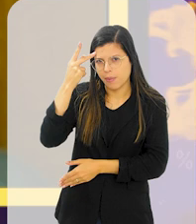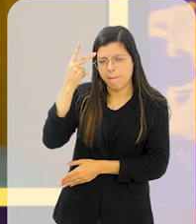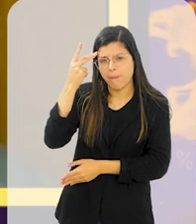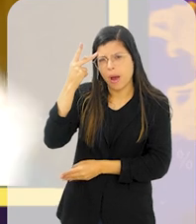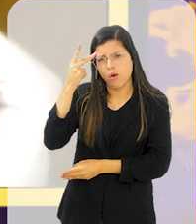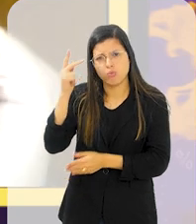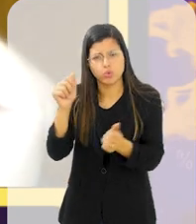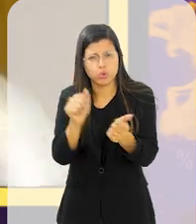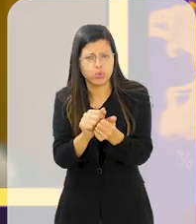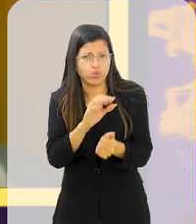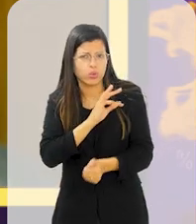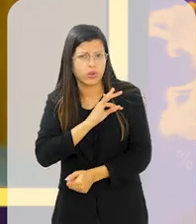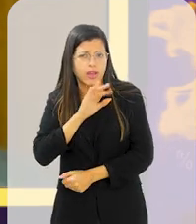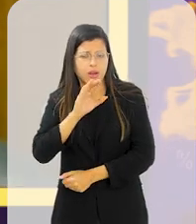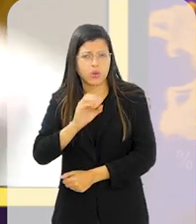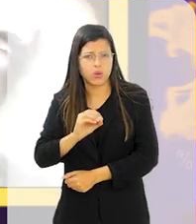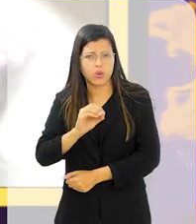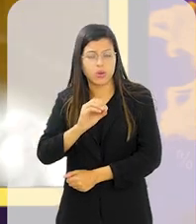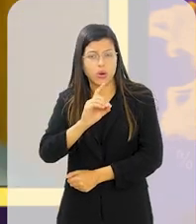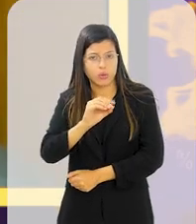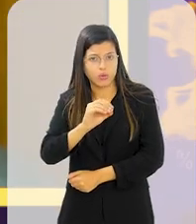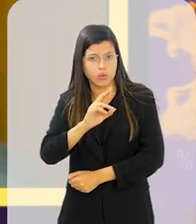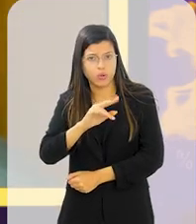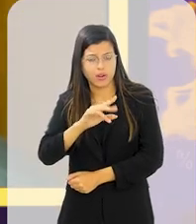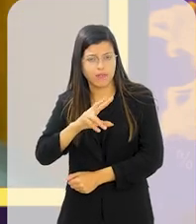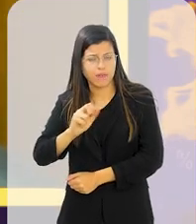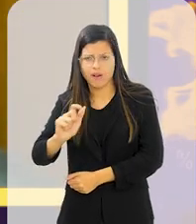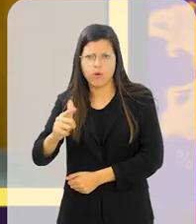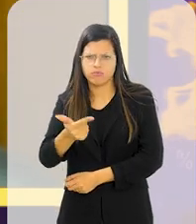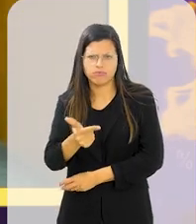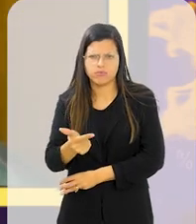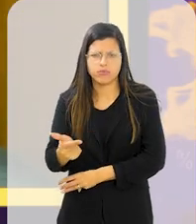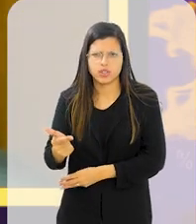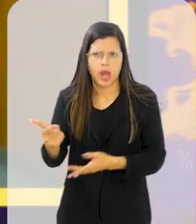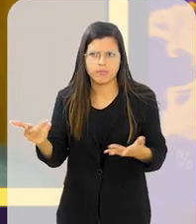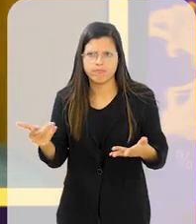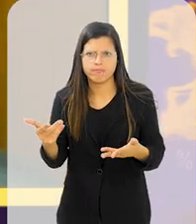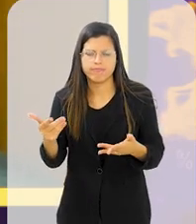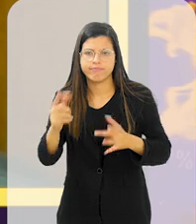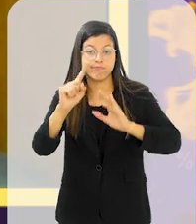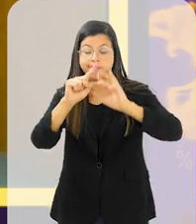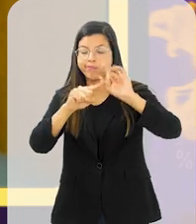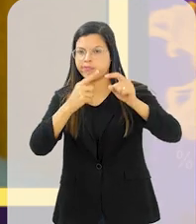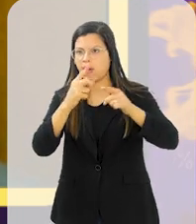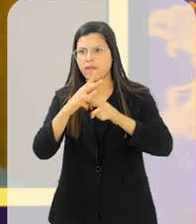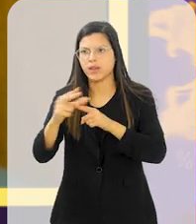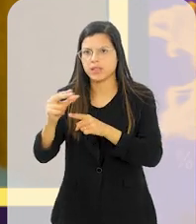presumir que os times do Dorival vão ter características de jogo semelhantes aos